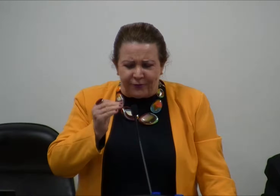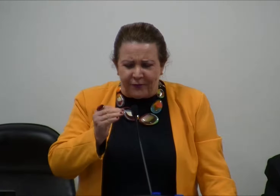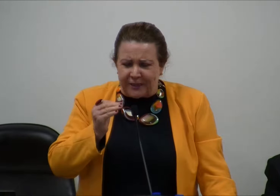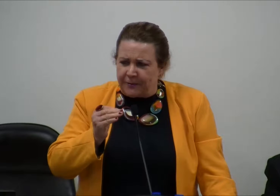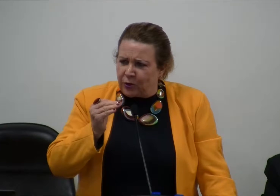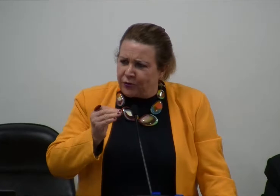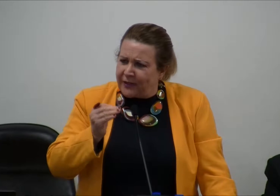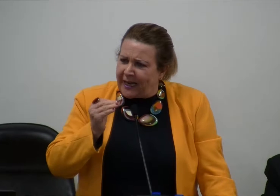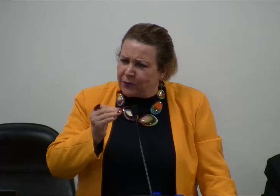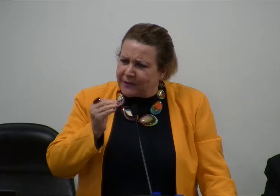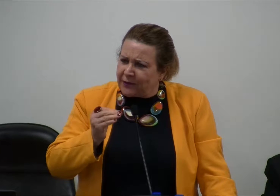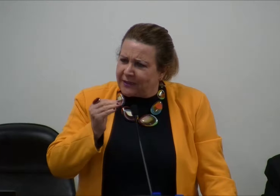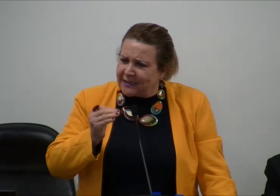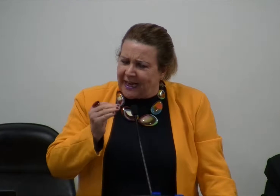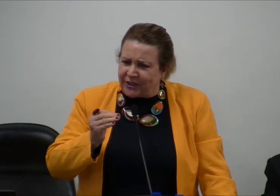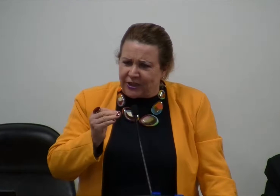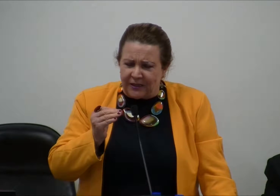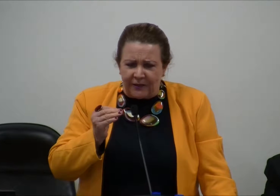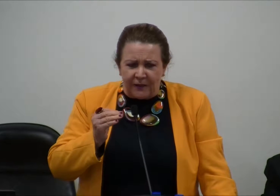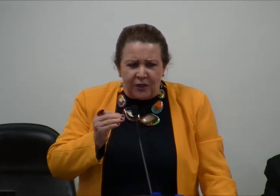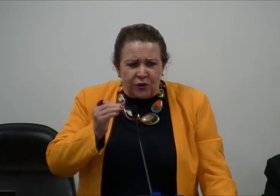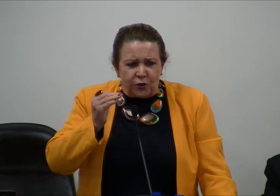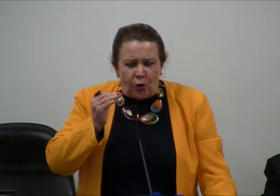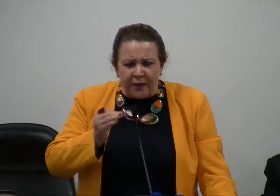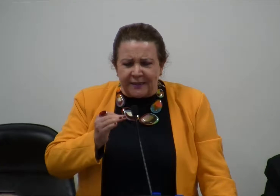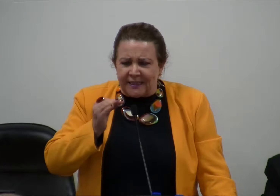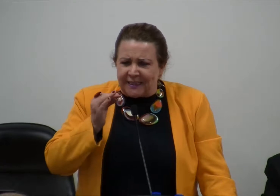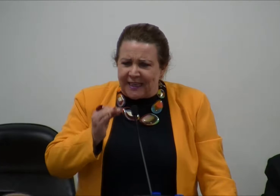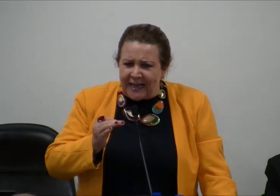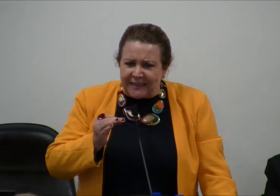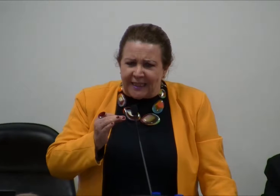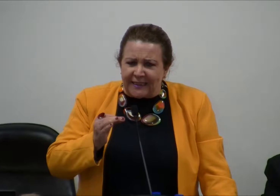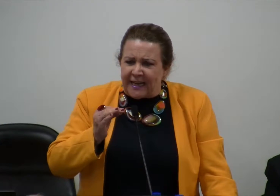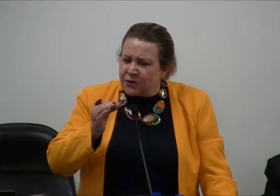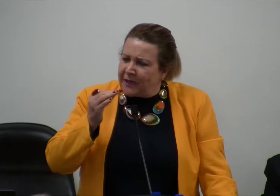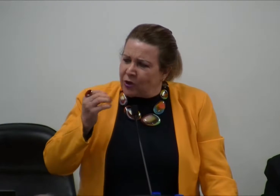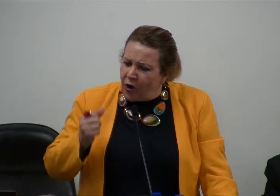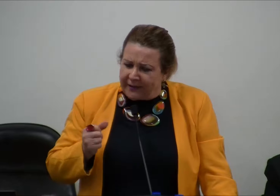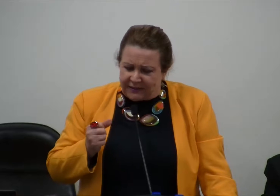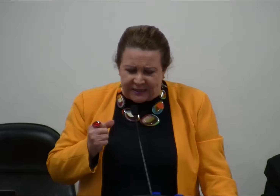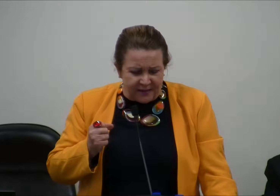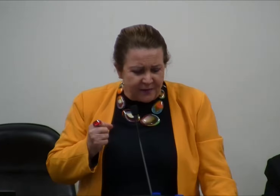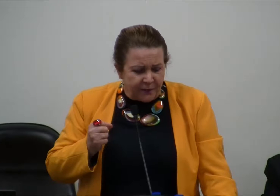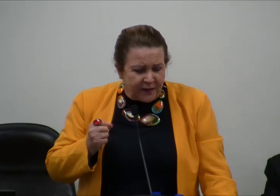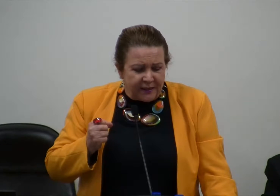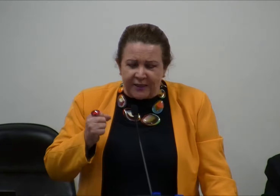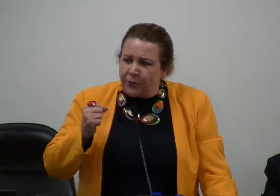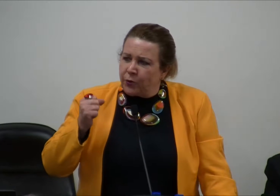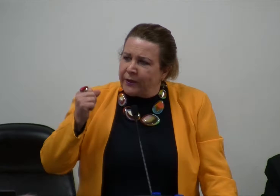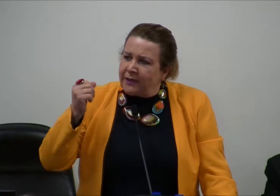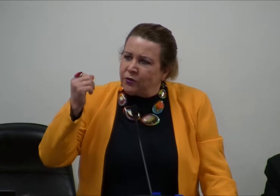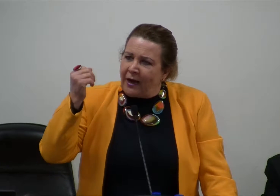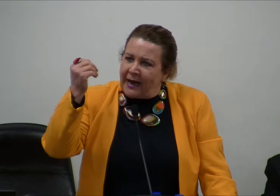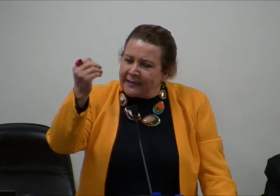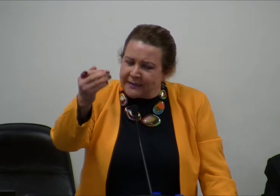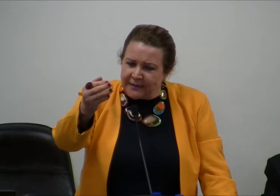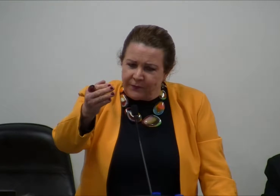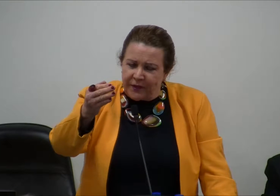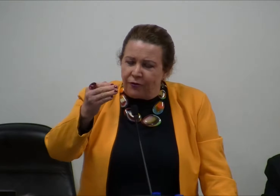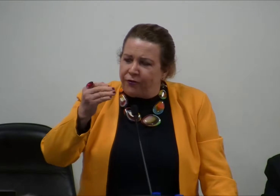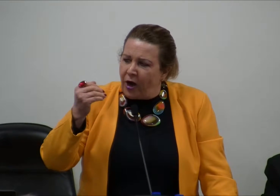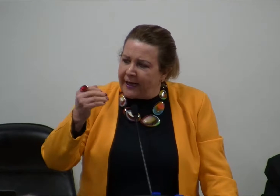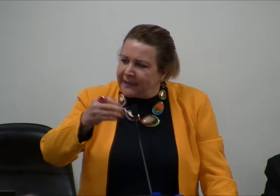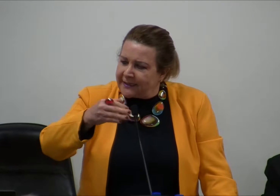falar que vai fazer uma rodoviária no centro da cidade. Todas as cidades, até as menores, estão procurando